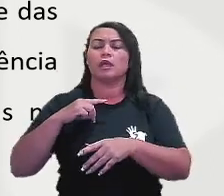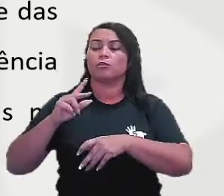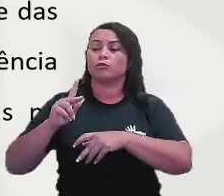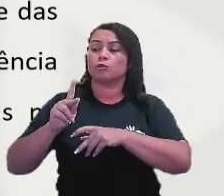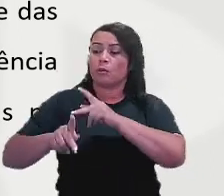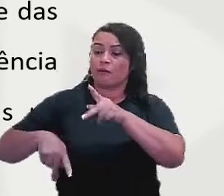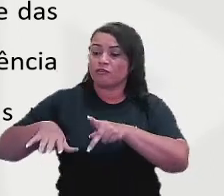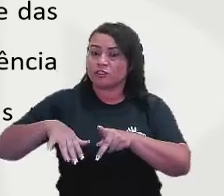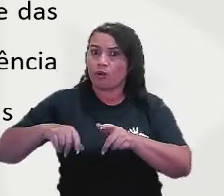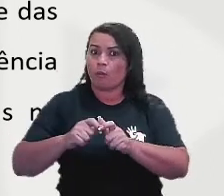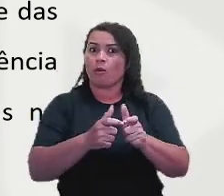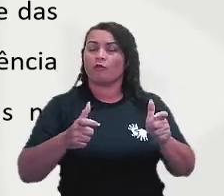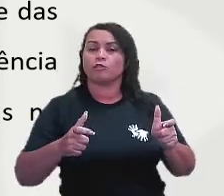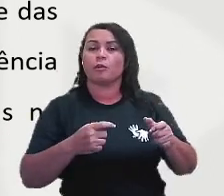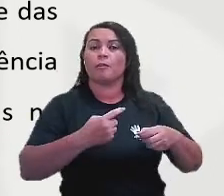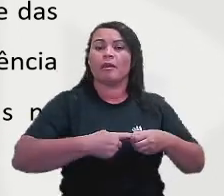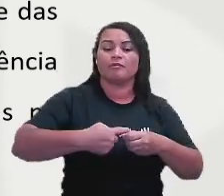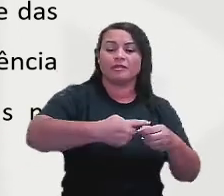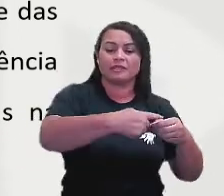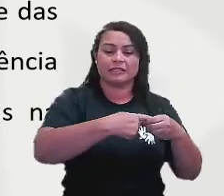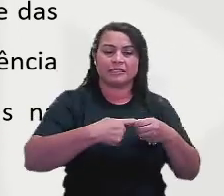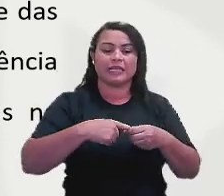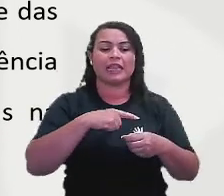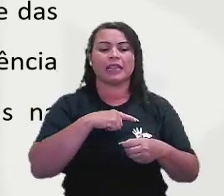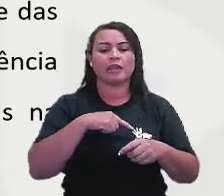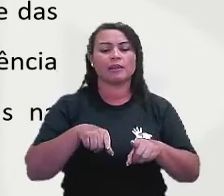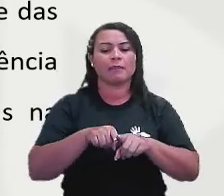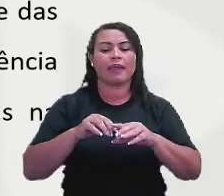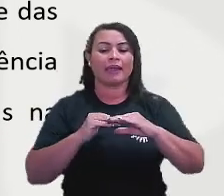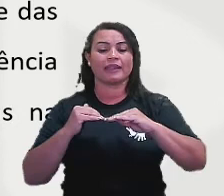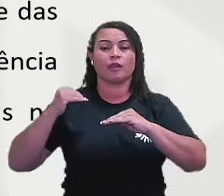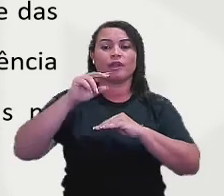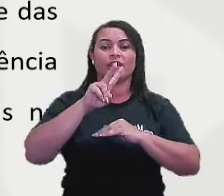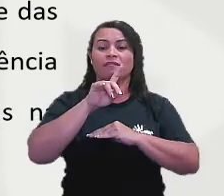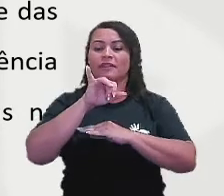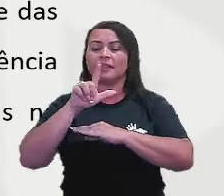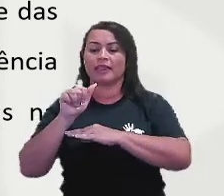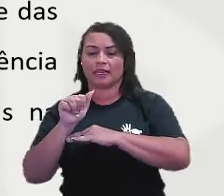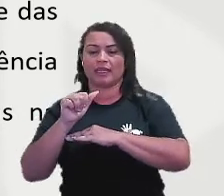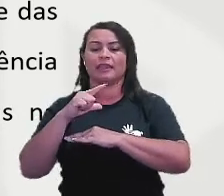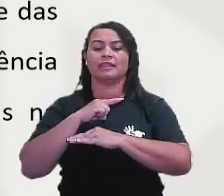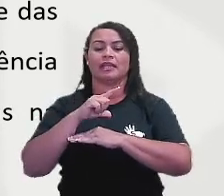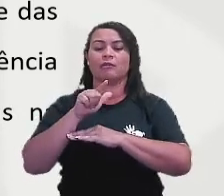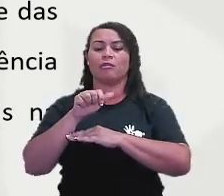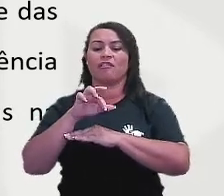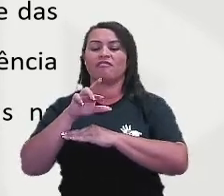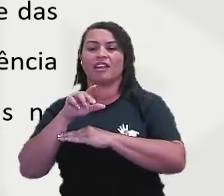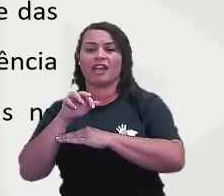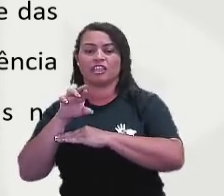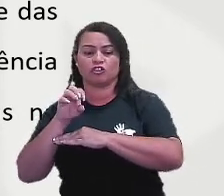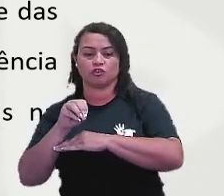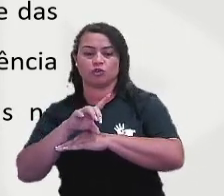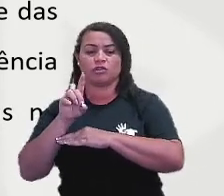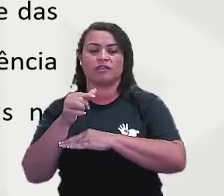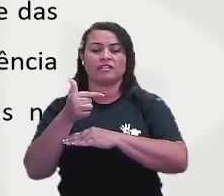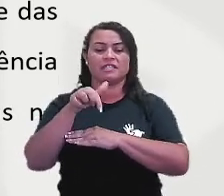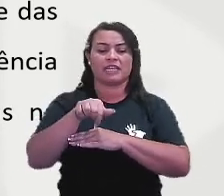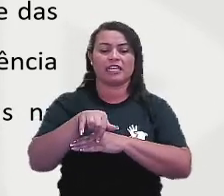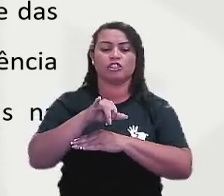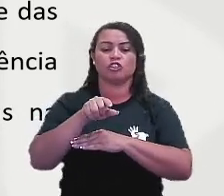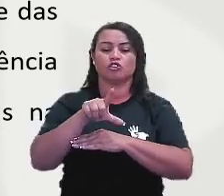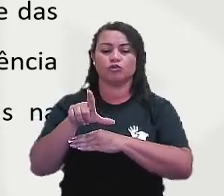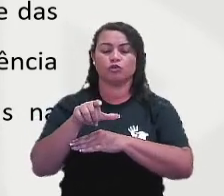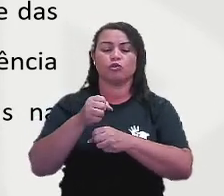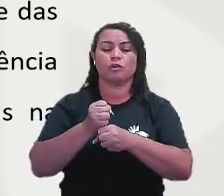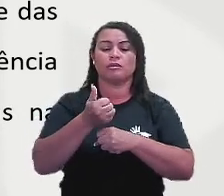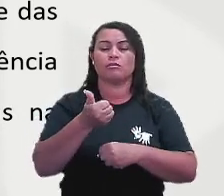povoação à freguesia, passando posteriormente à categoria de vila pelo Alvará Régio, de 27 de julho de